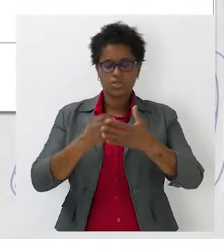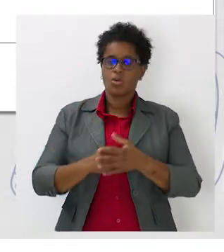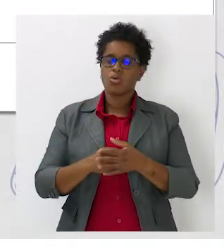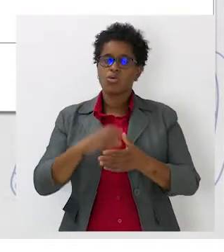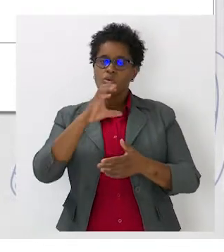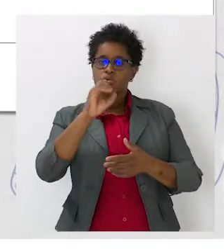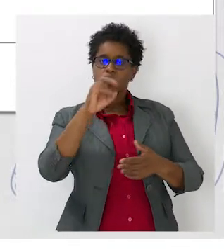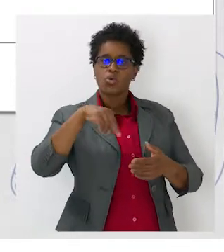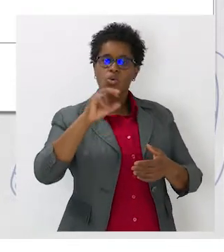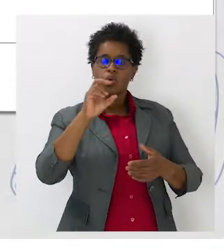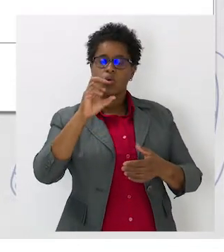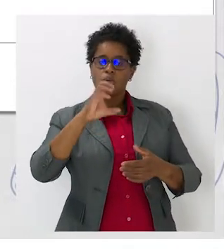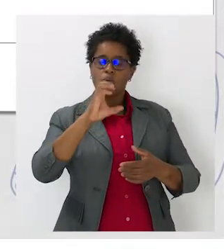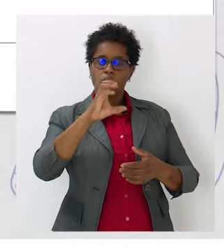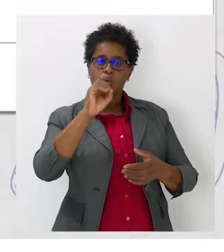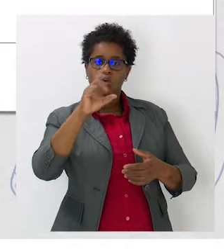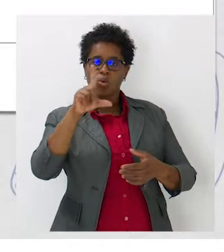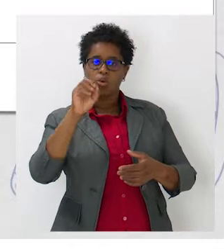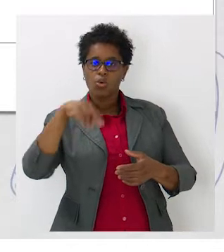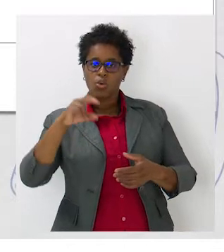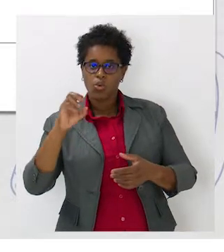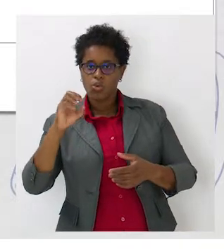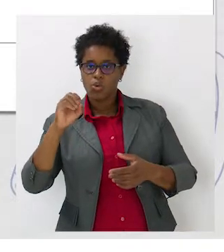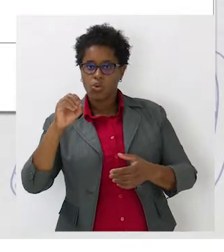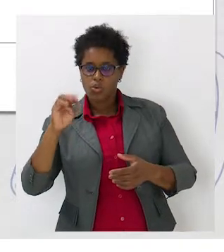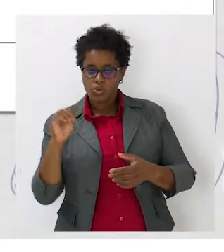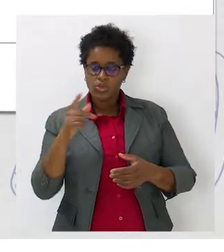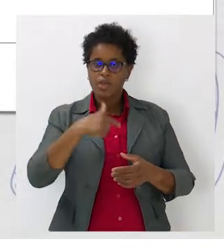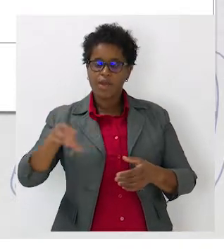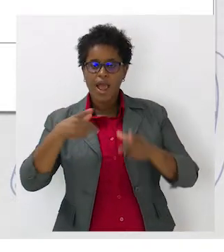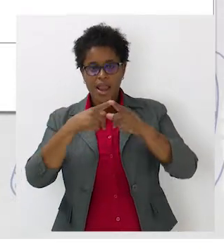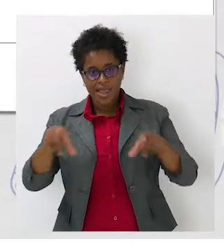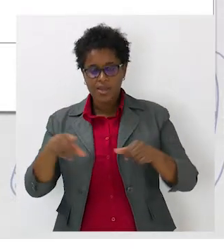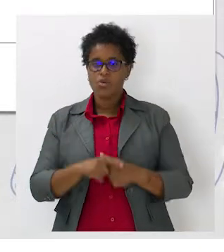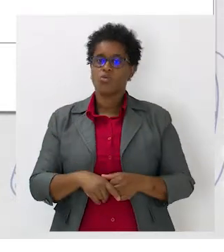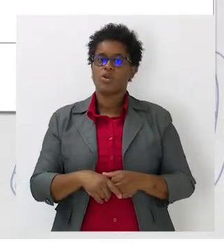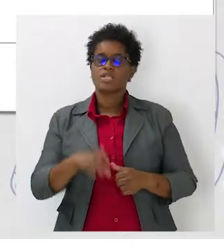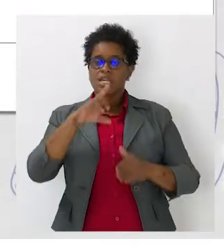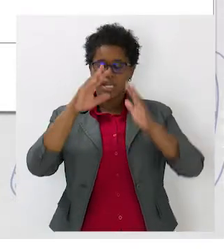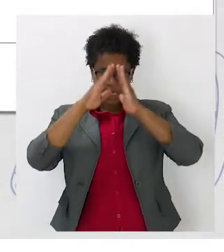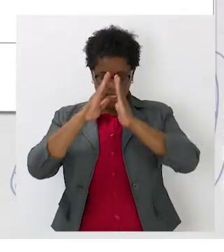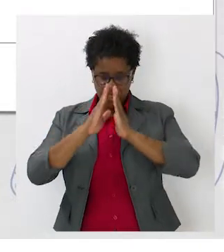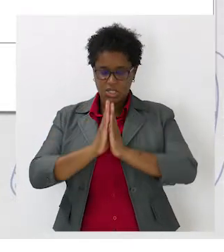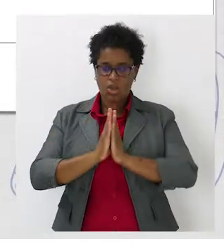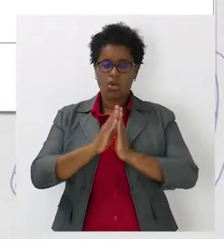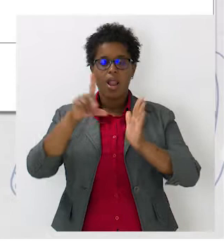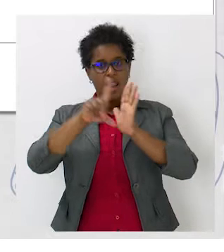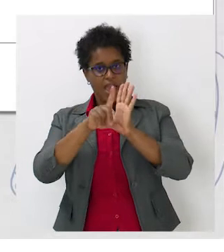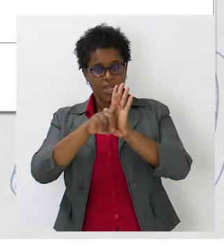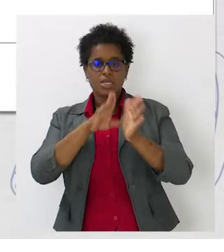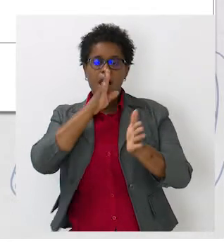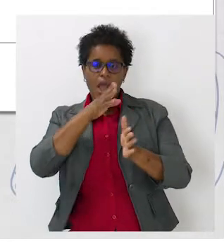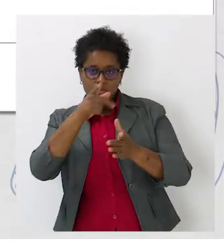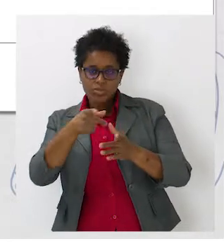Observação: os colonos levaram a língua, a religião, leis e costumes